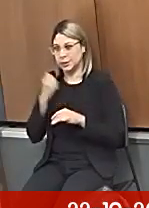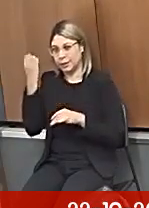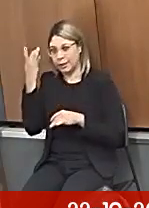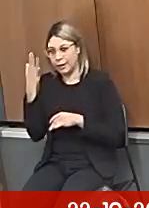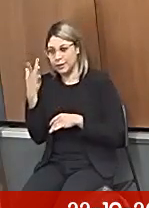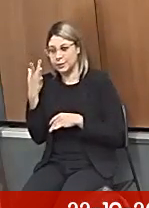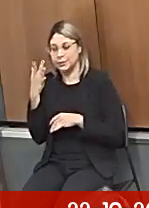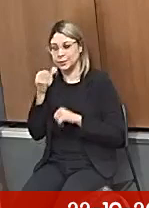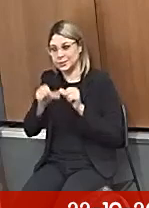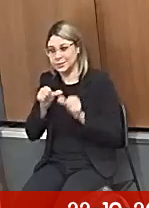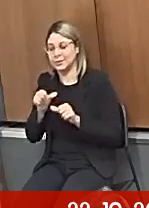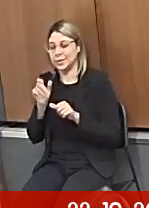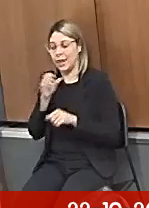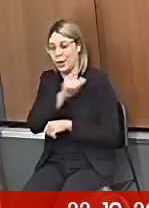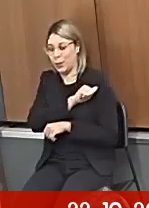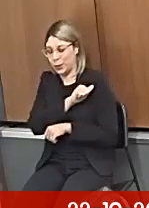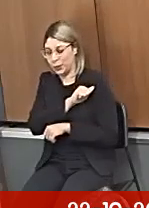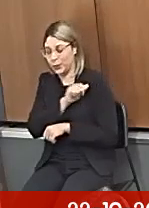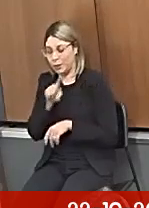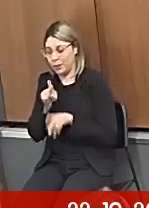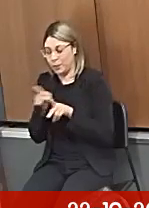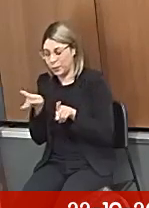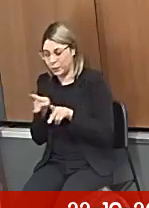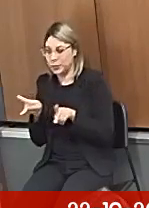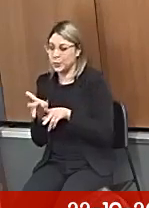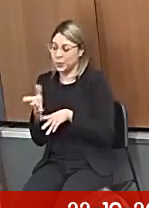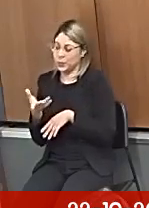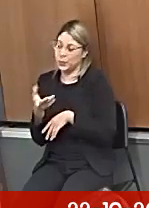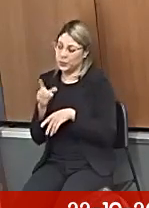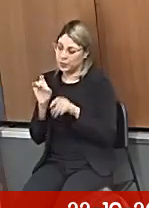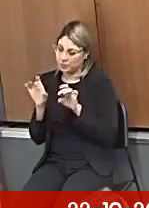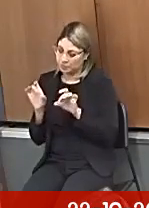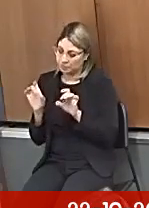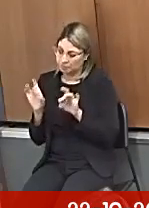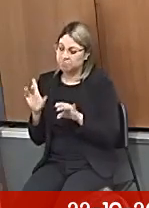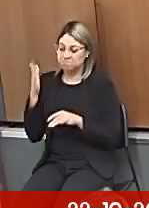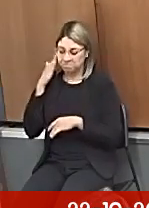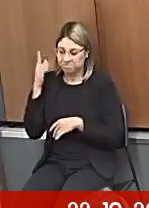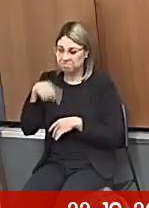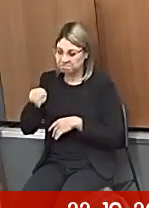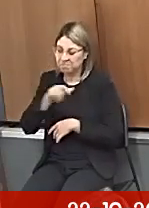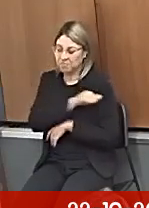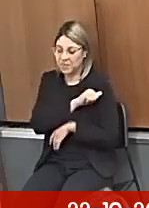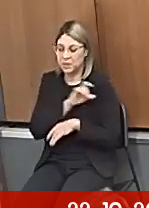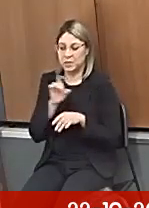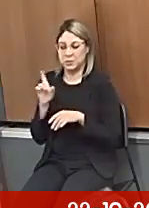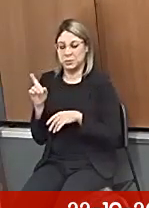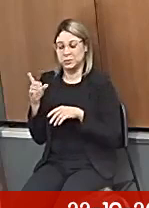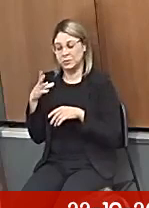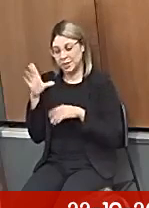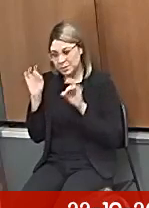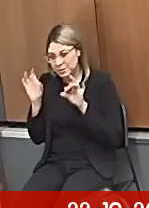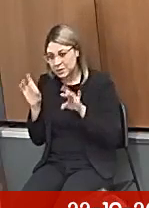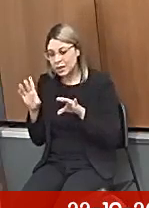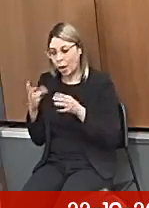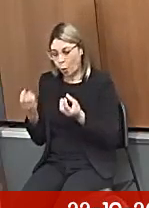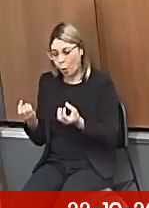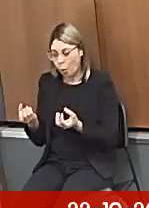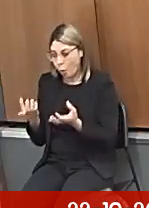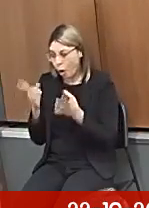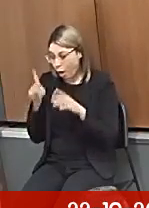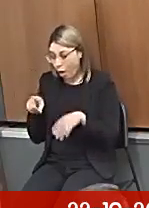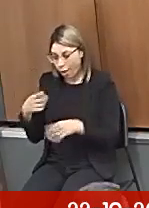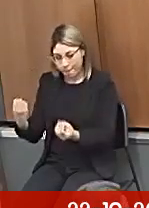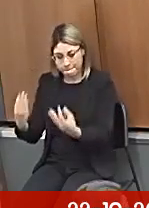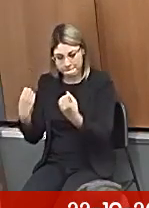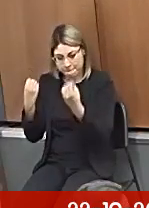ser professor de aluno especial, sabem de fato quanto eles são especiais e o quanto eles muito mais me ensinaram do